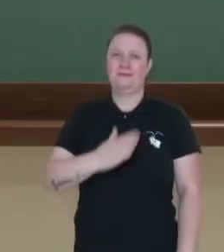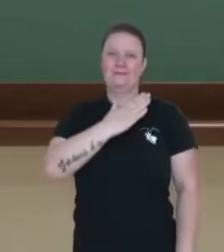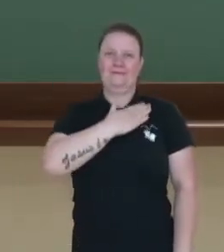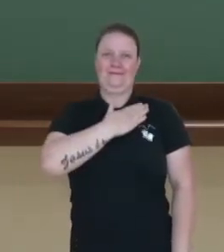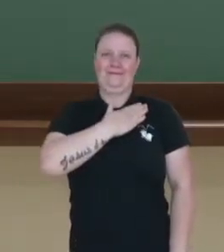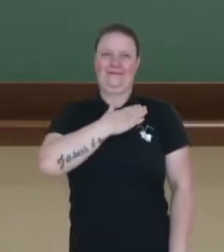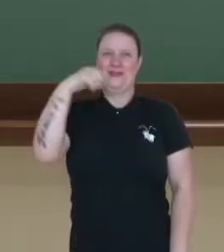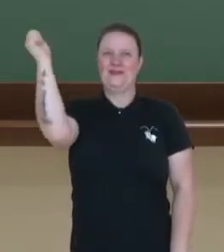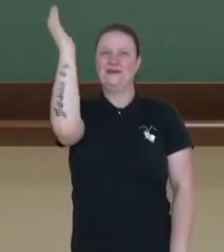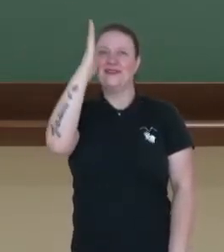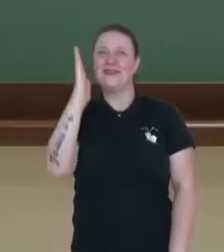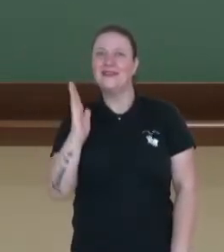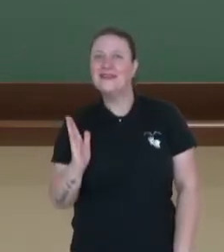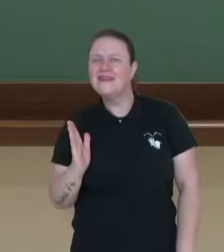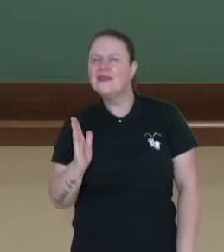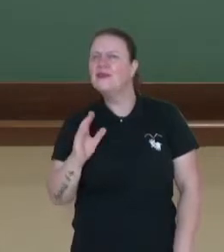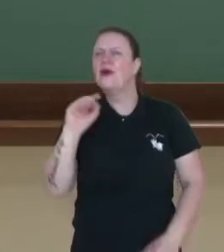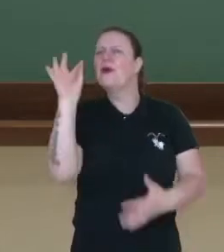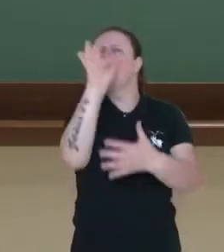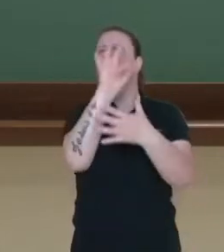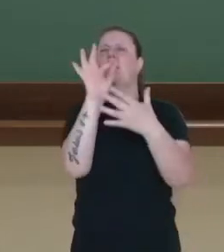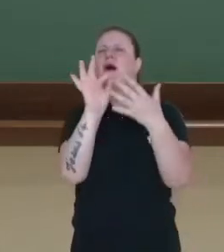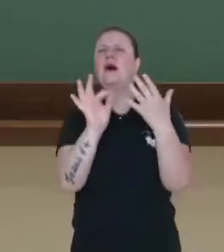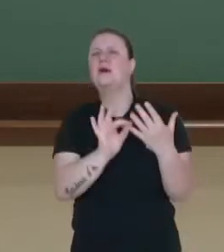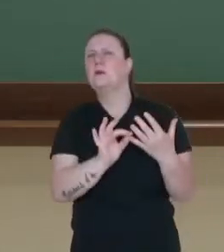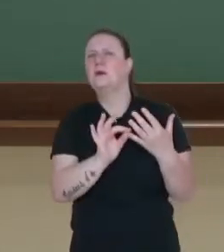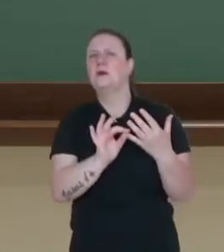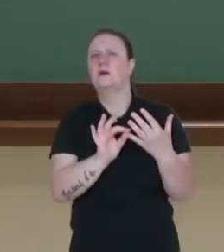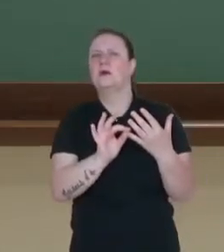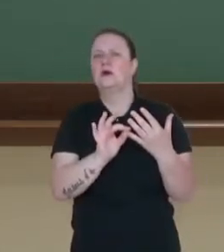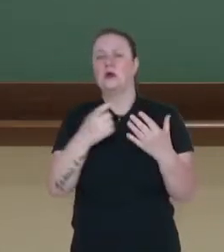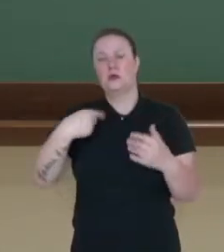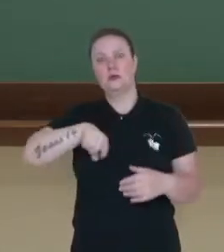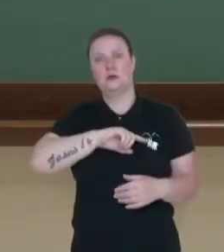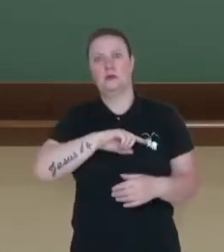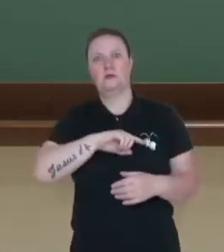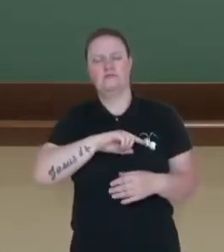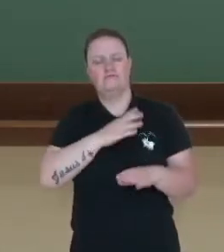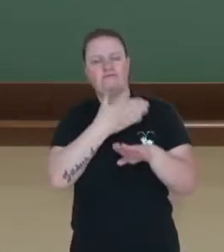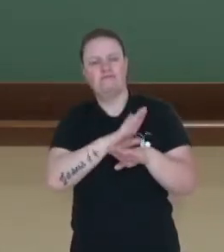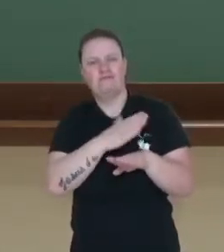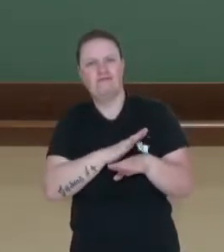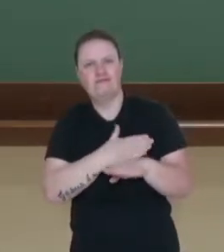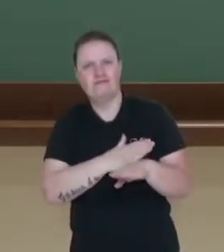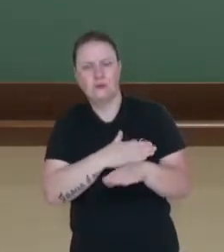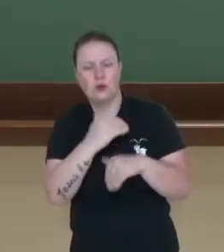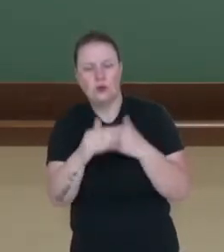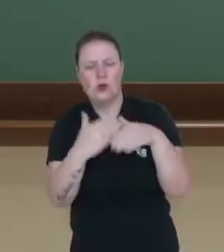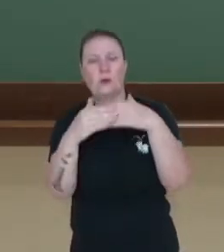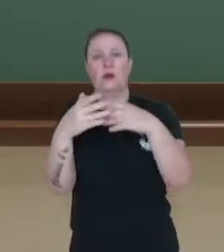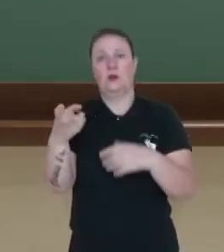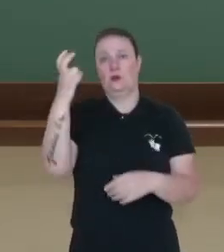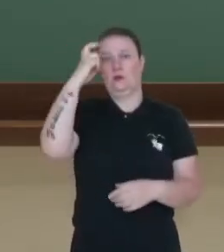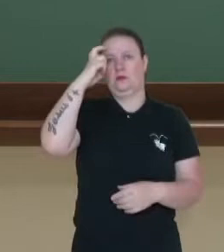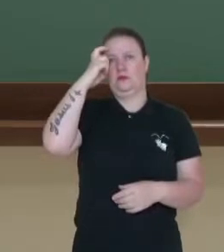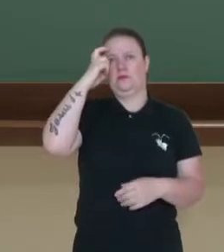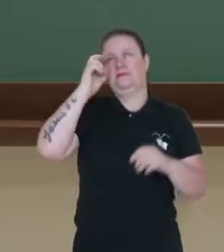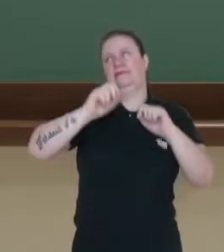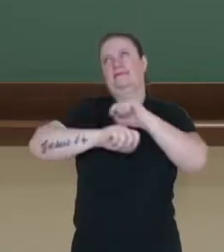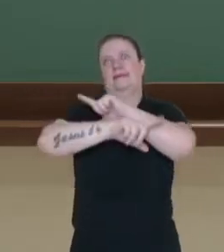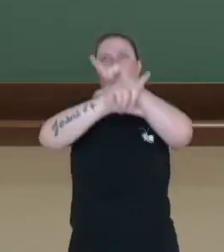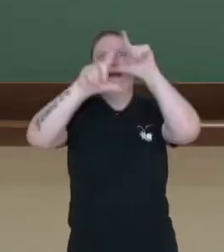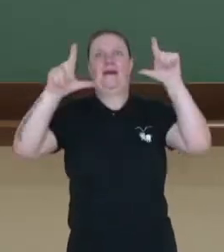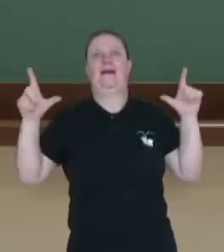ser brasileiro, quais elementos formam a nossa cultura? É claro que o Brasil, um país aí de